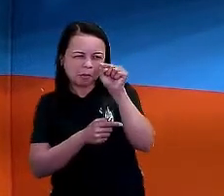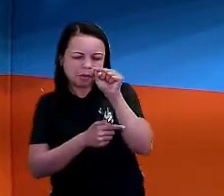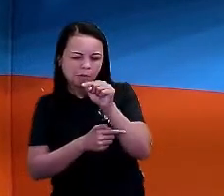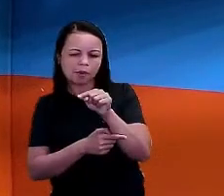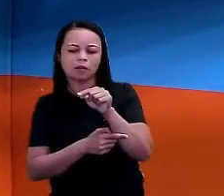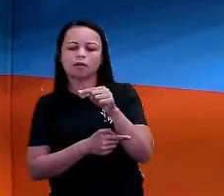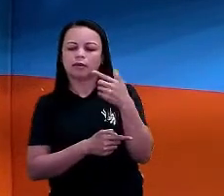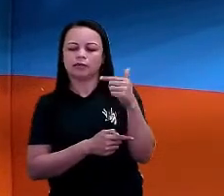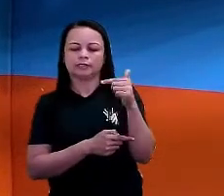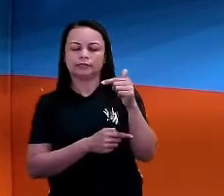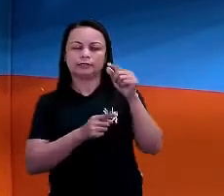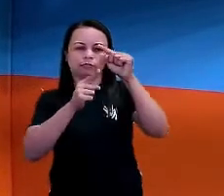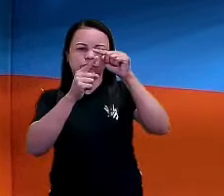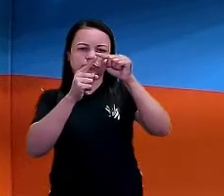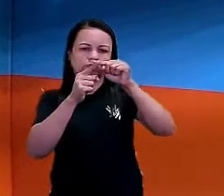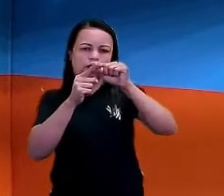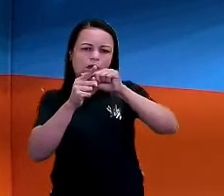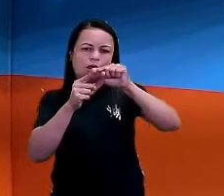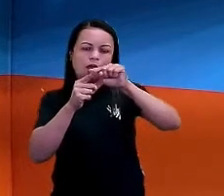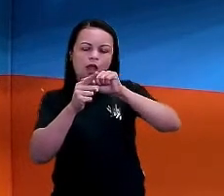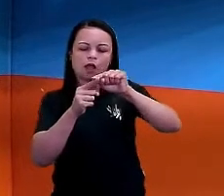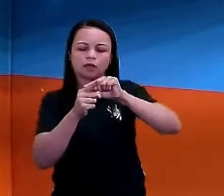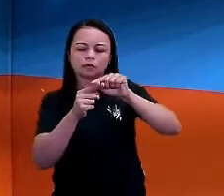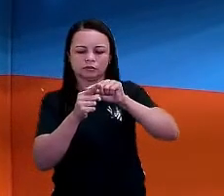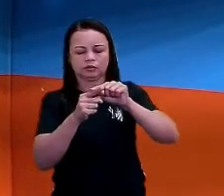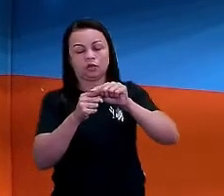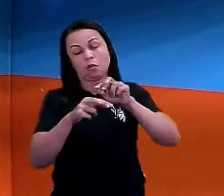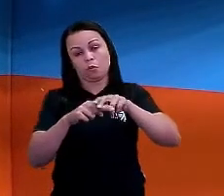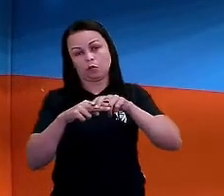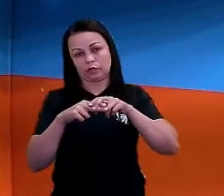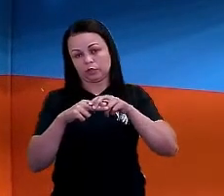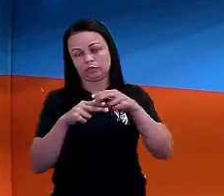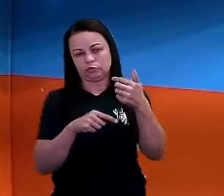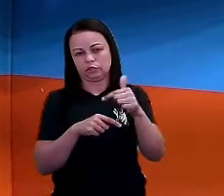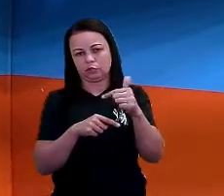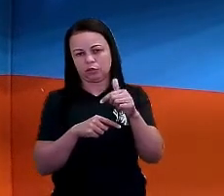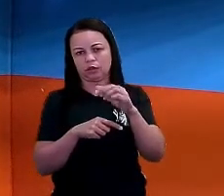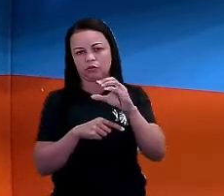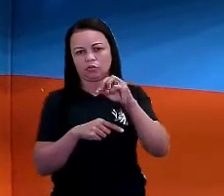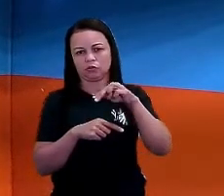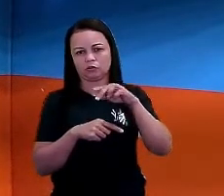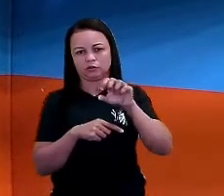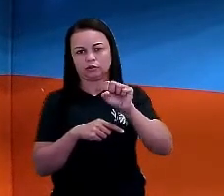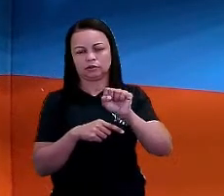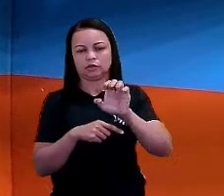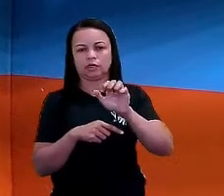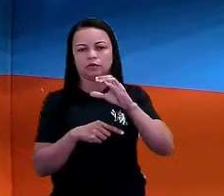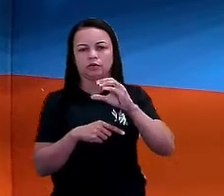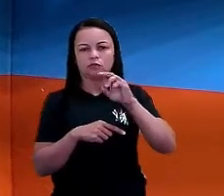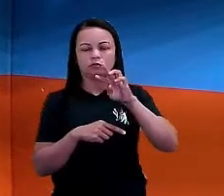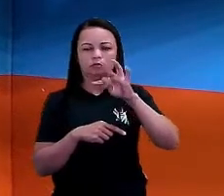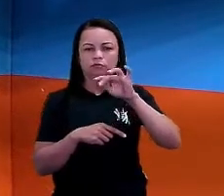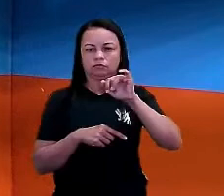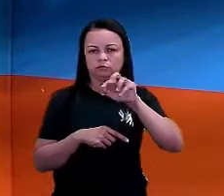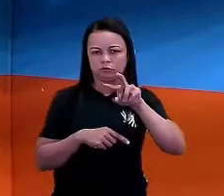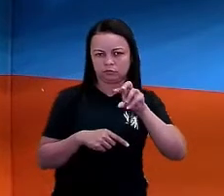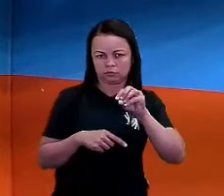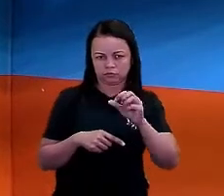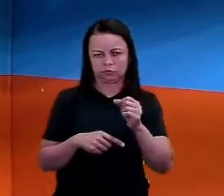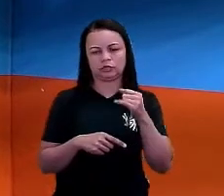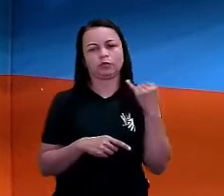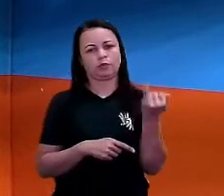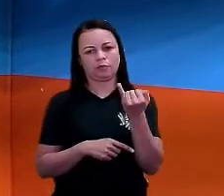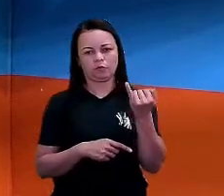não é diagonal, isso é o lado, então, por isso que ele diz que não são consecutivos, né? Então, é importante que a gente veja